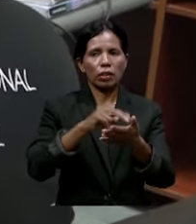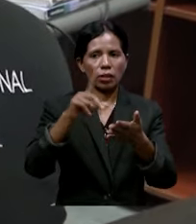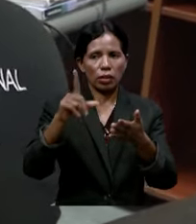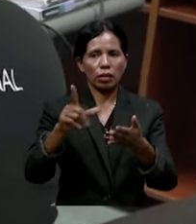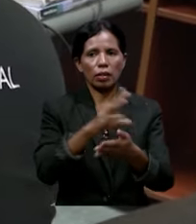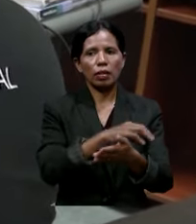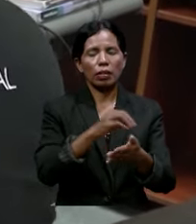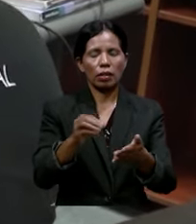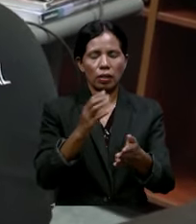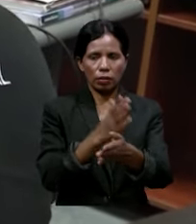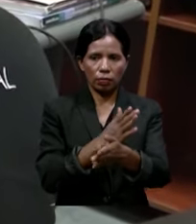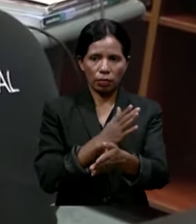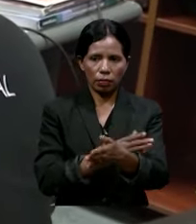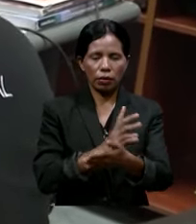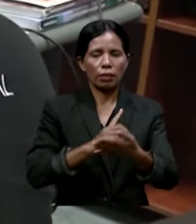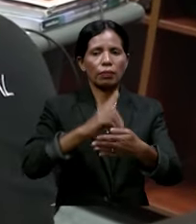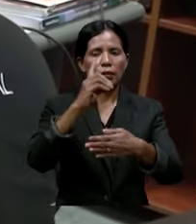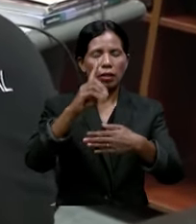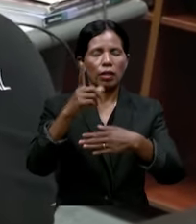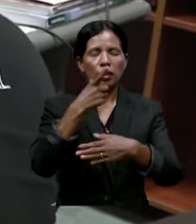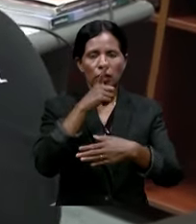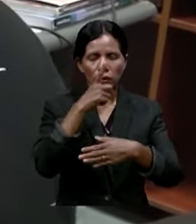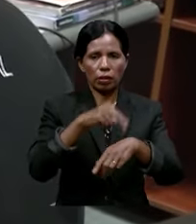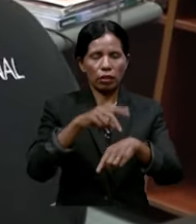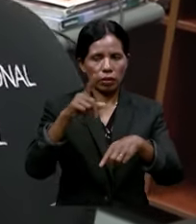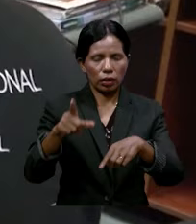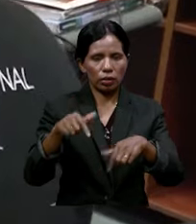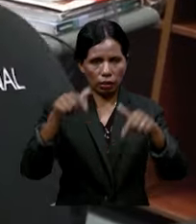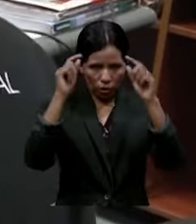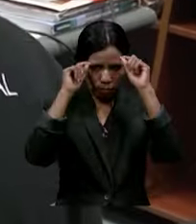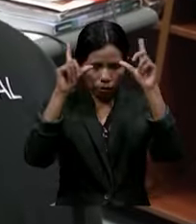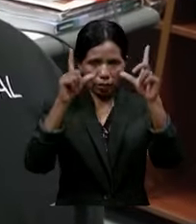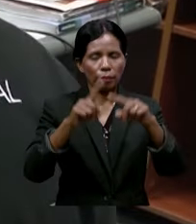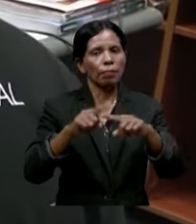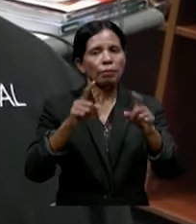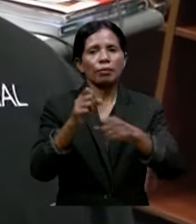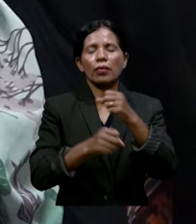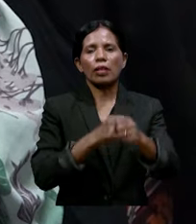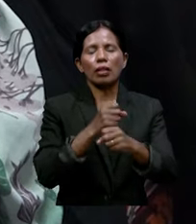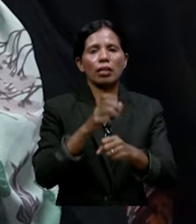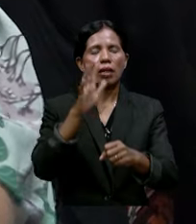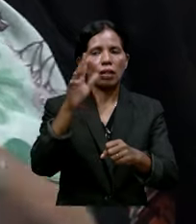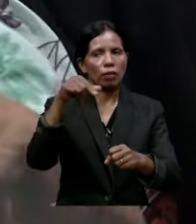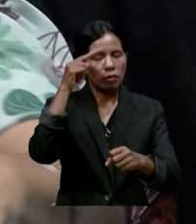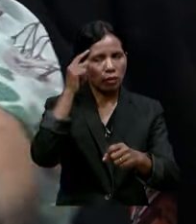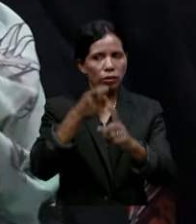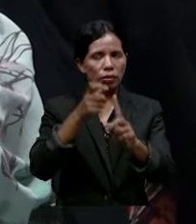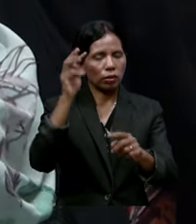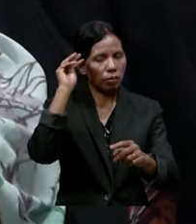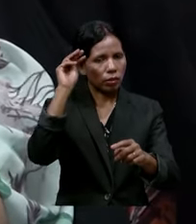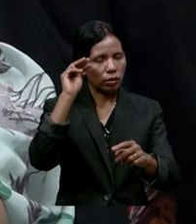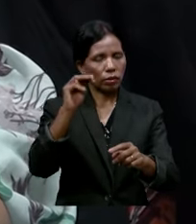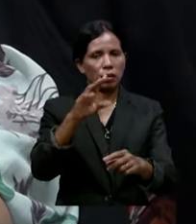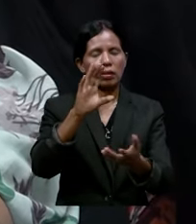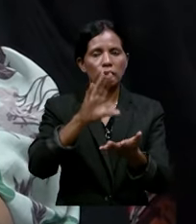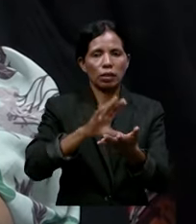a papel a tu promove no desenvolve liang nacional no local Sira e Timor-Leste. Mai bem, tinang ne, no governo liuse e Ministério de Ensino Superior, Ciência e